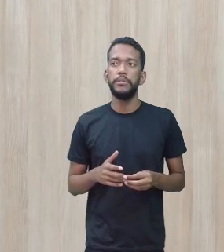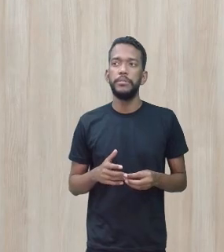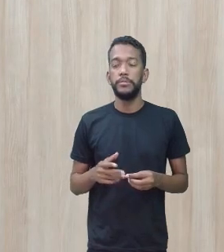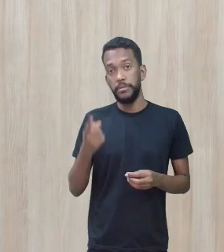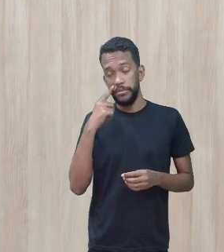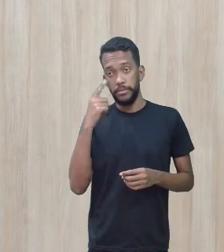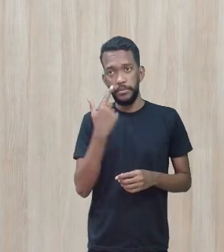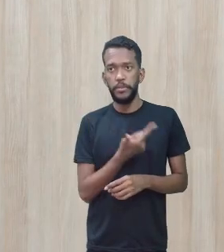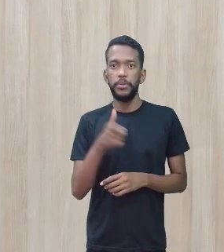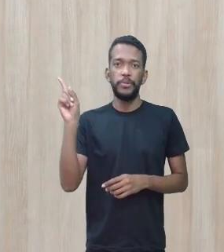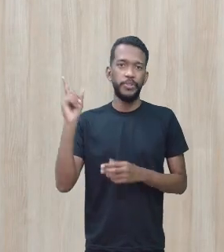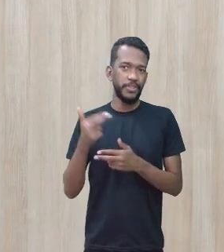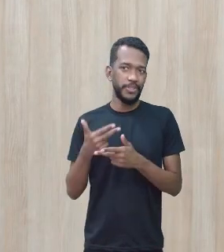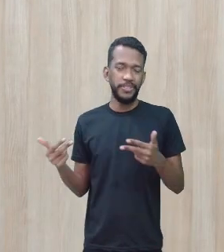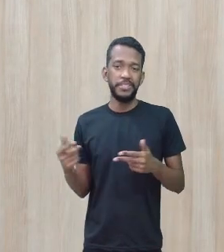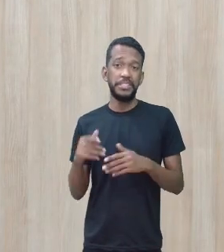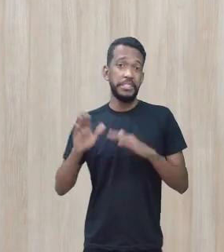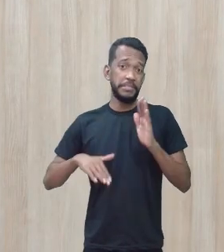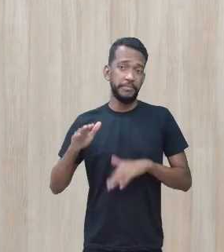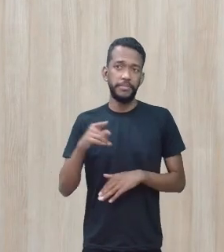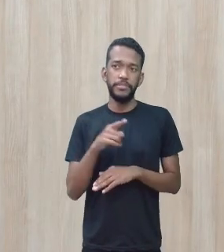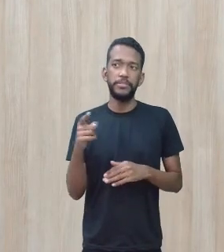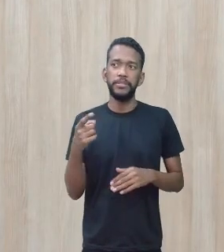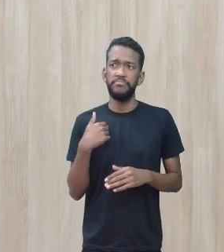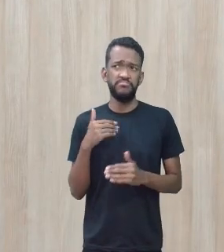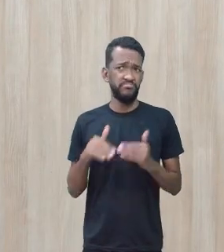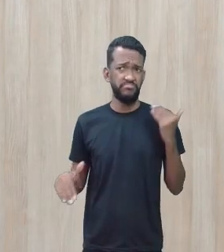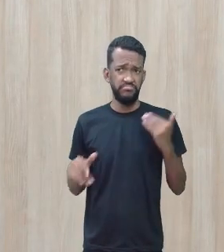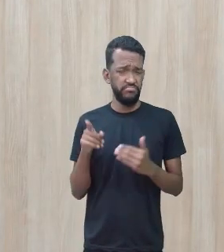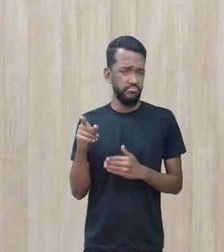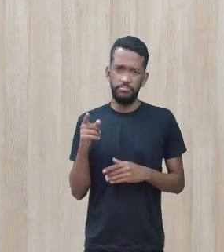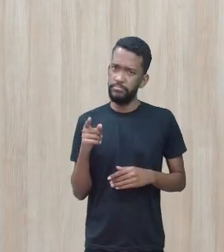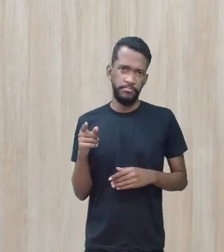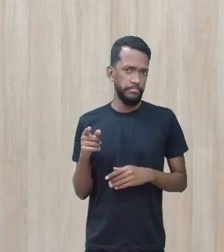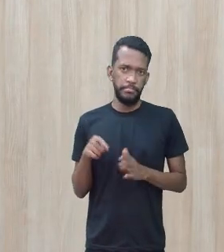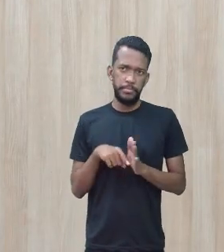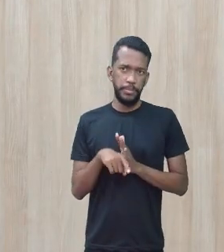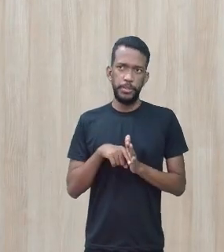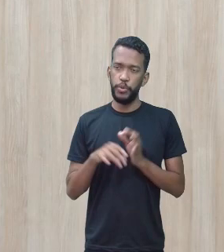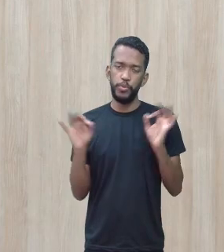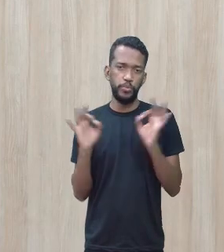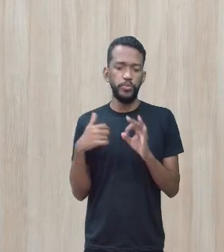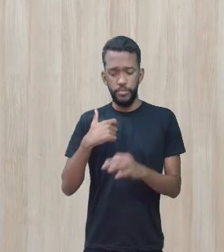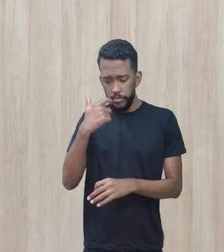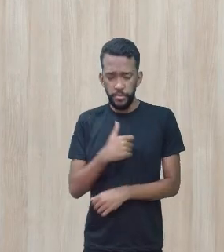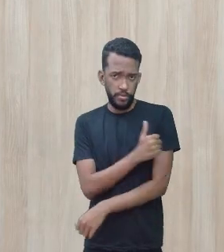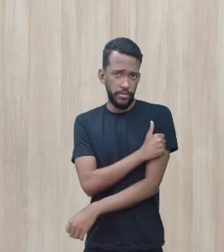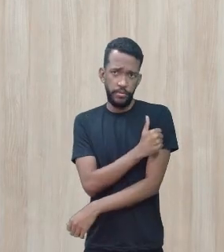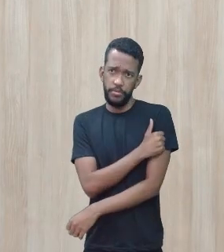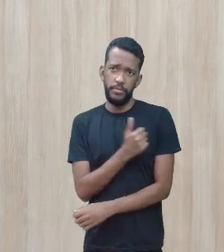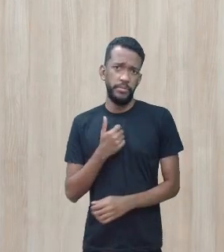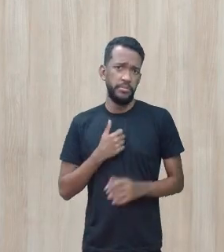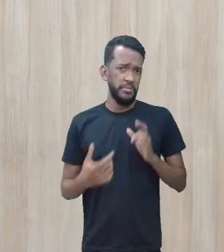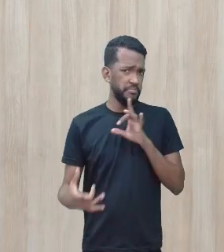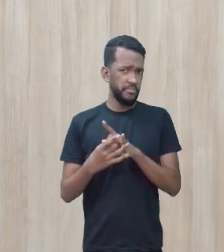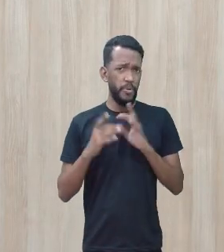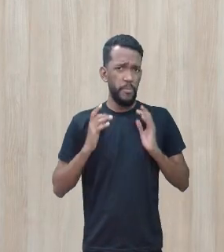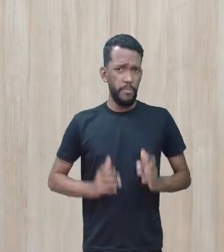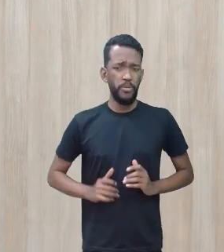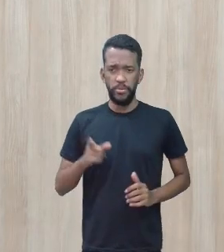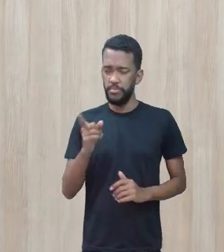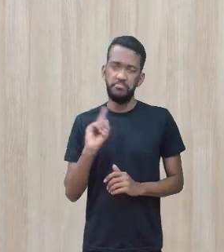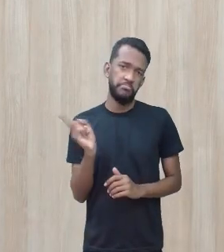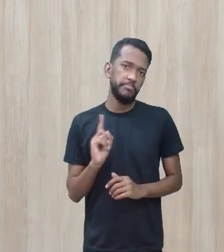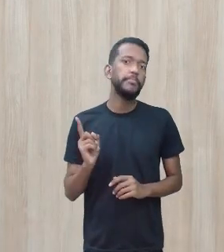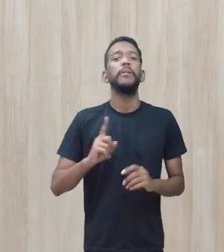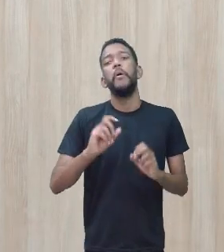outro cenário. De repente, vocês assim, Briana, eu não concordo com essa pesquisa, não. Eu, como estudante, não me comporto desse jeito.